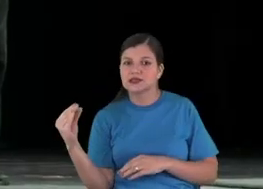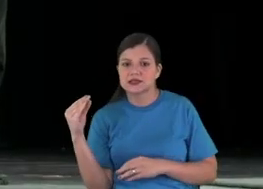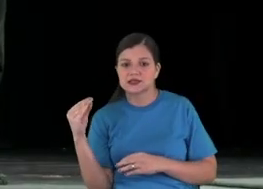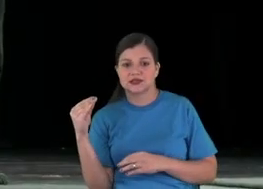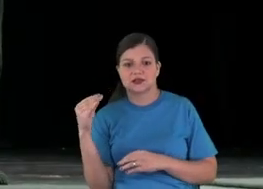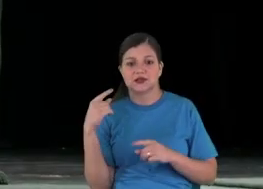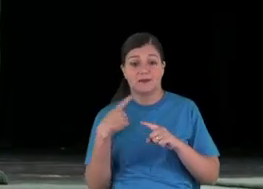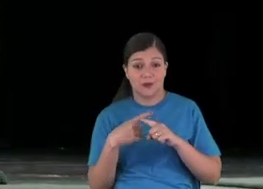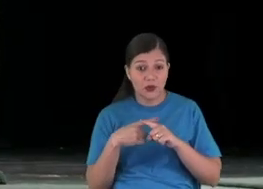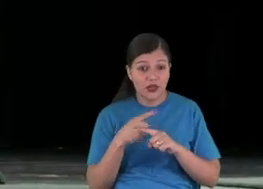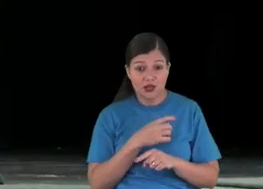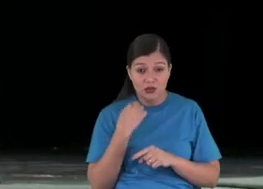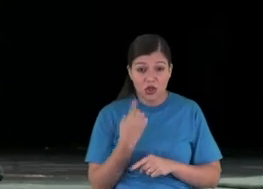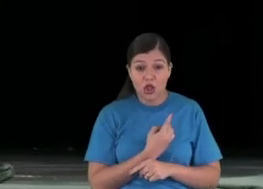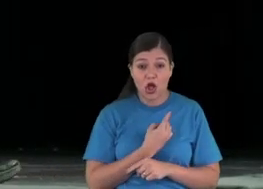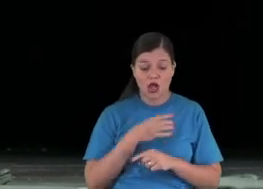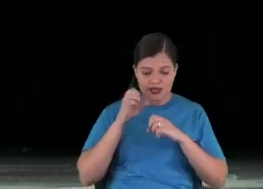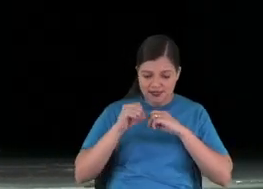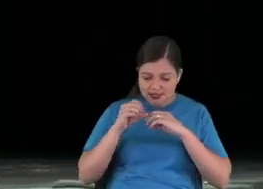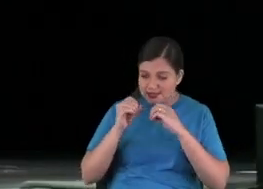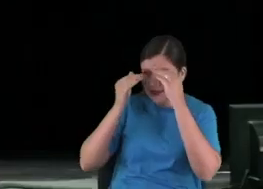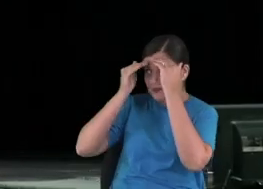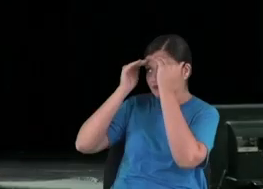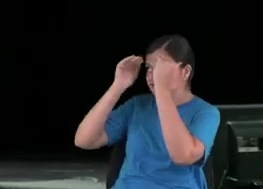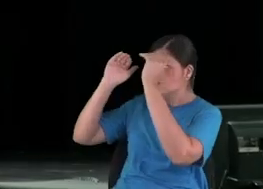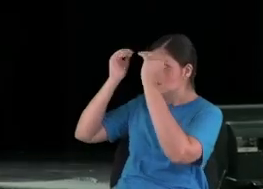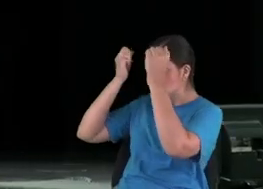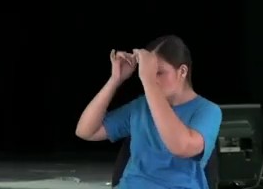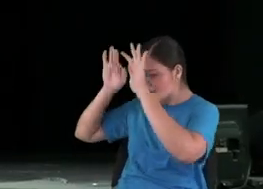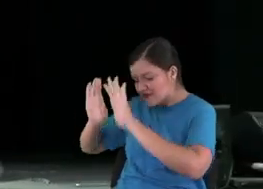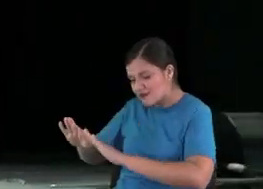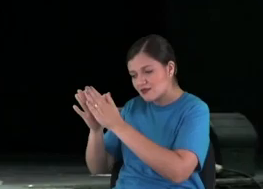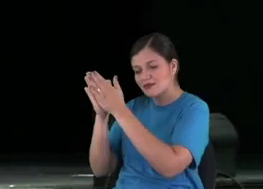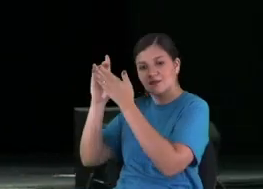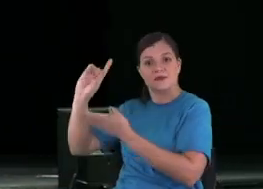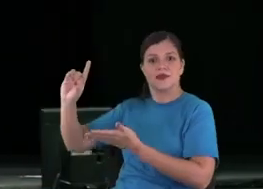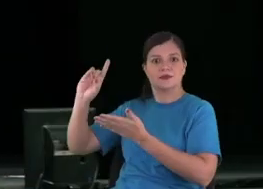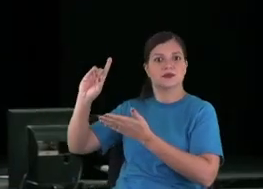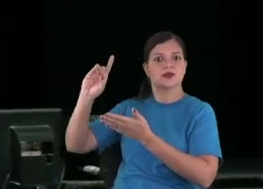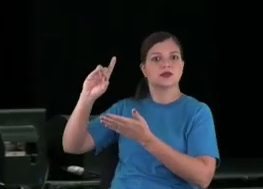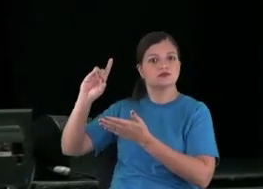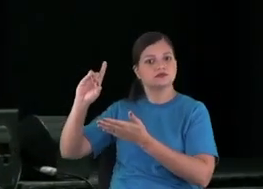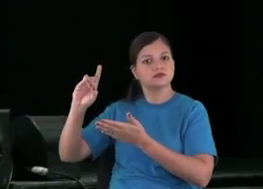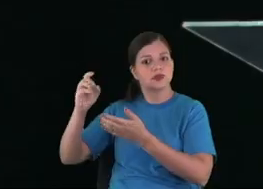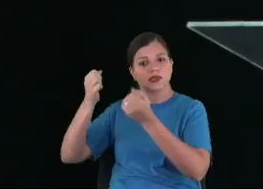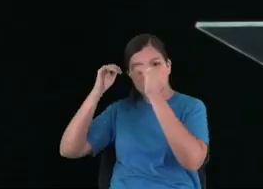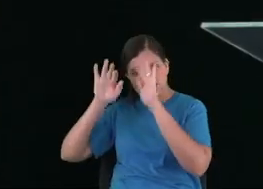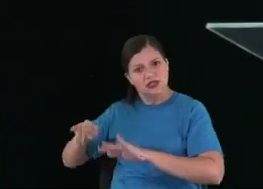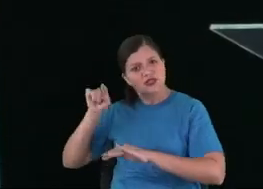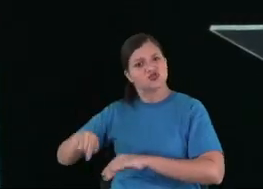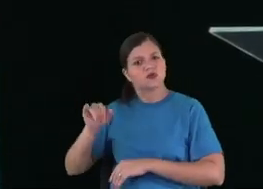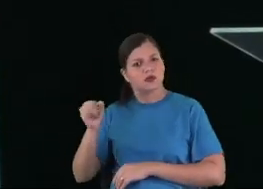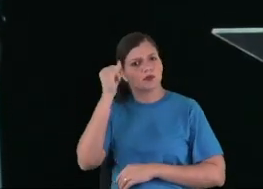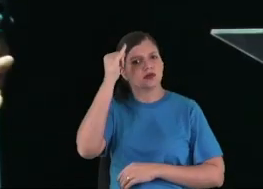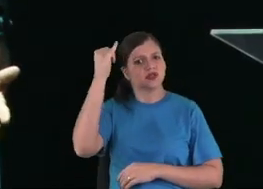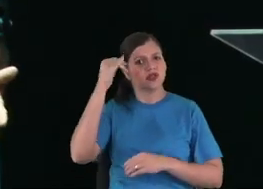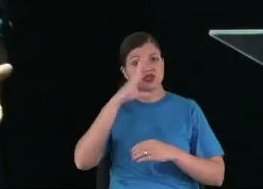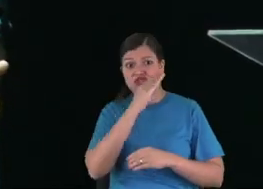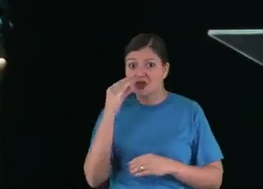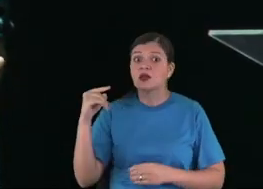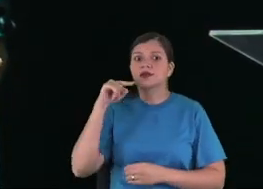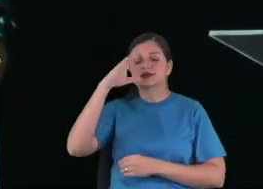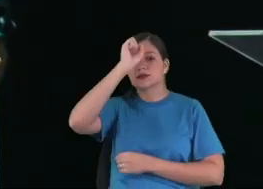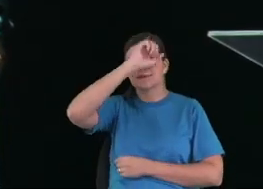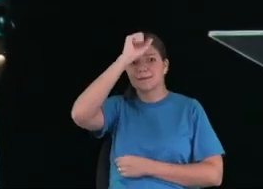ensina reverência. Reverência pela palavra de Deus, reverência pelo momento com Deus. Isso é importante, e crianças